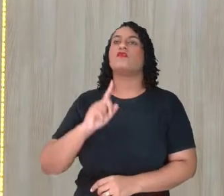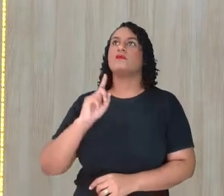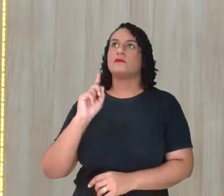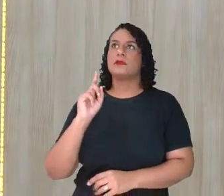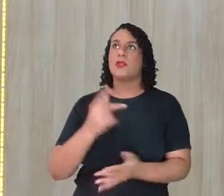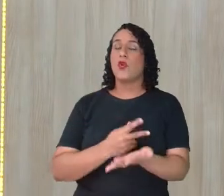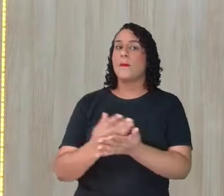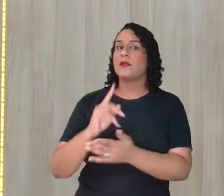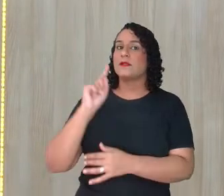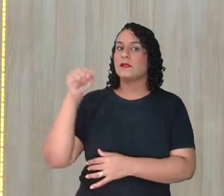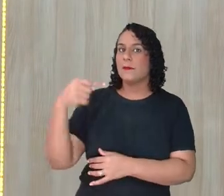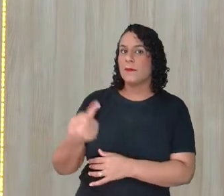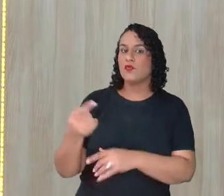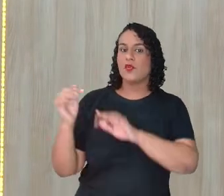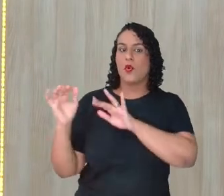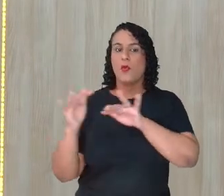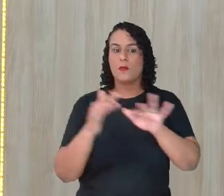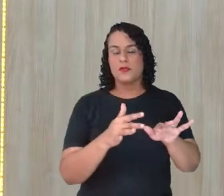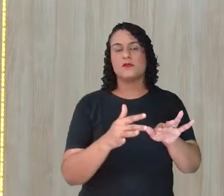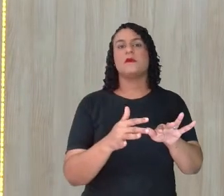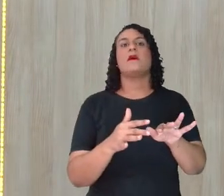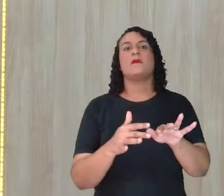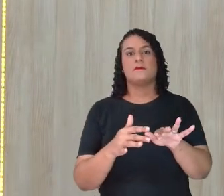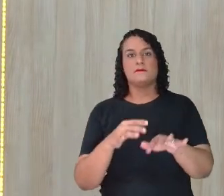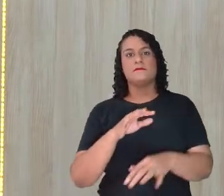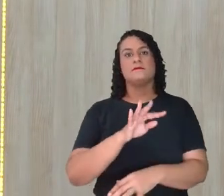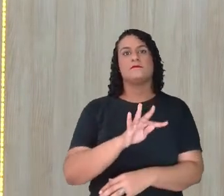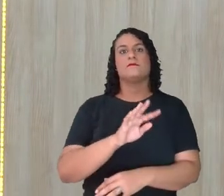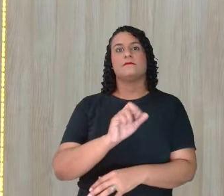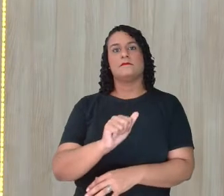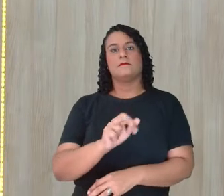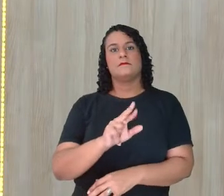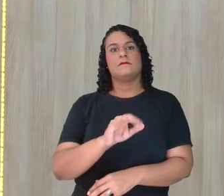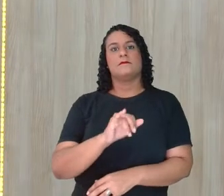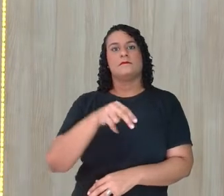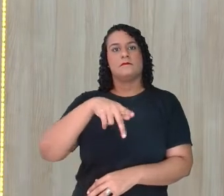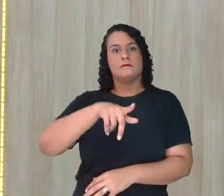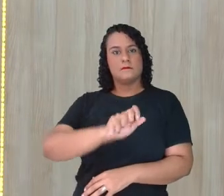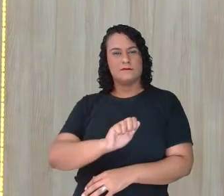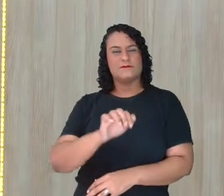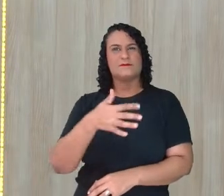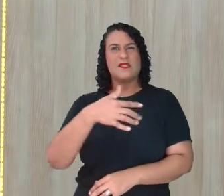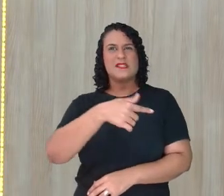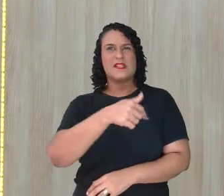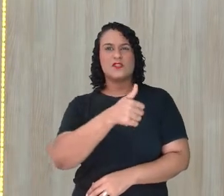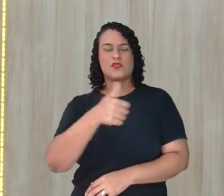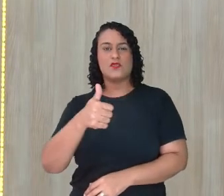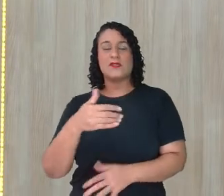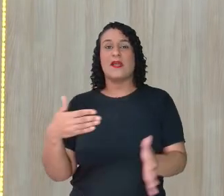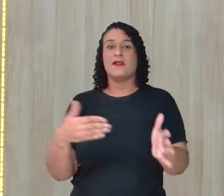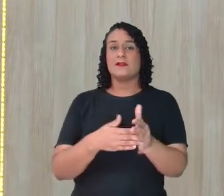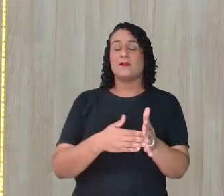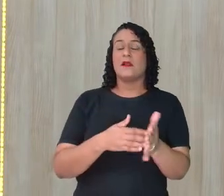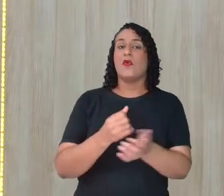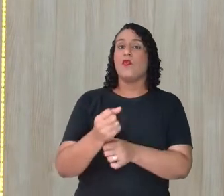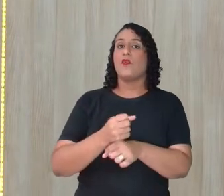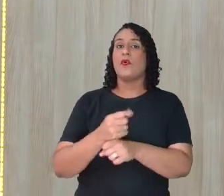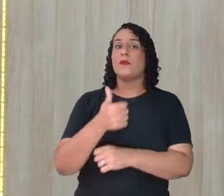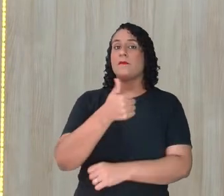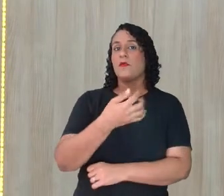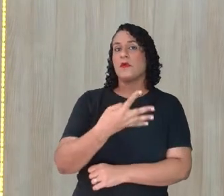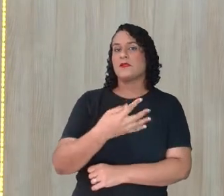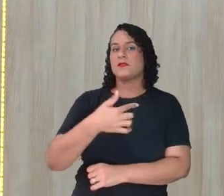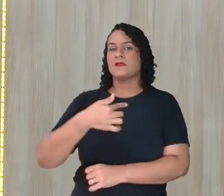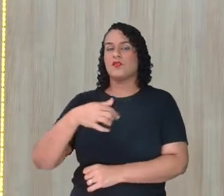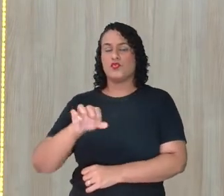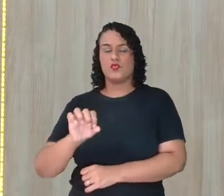ocupação da Península Ibérica, né, pelo Tariq, ali 711, até o ano de 1492. Então veja,